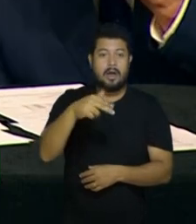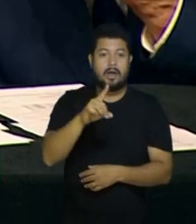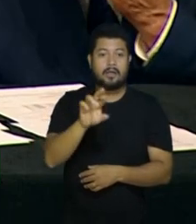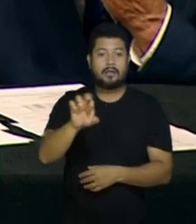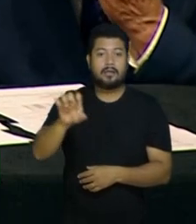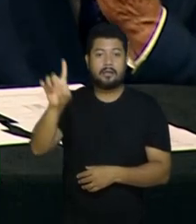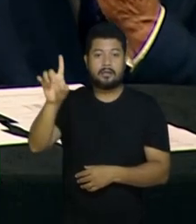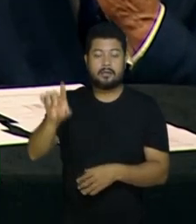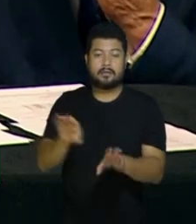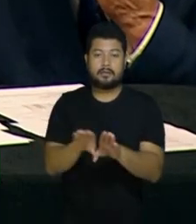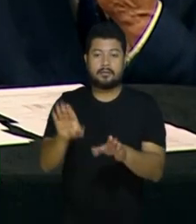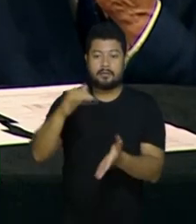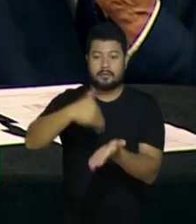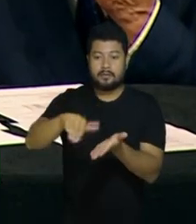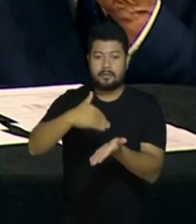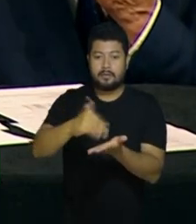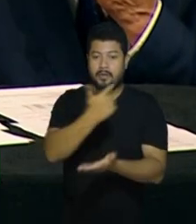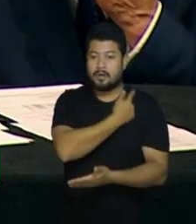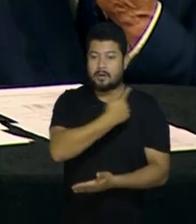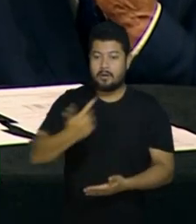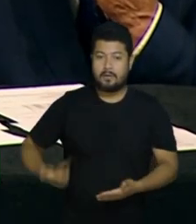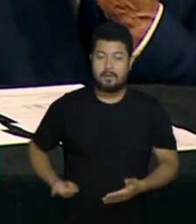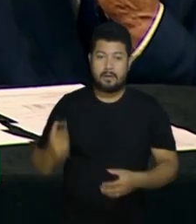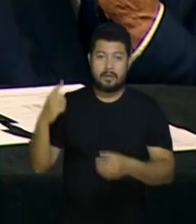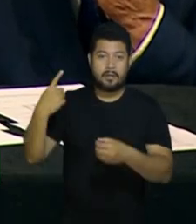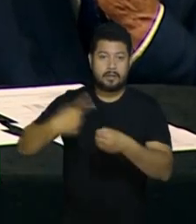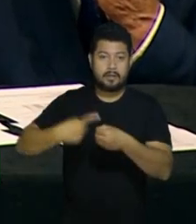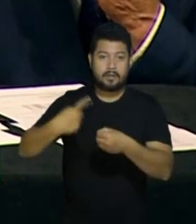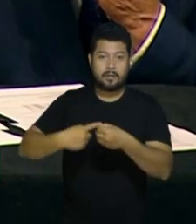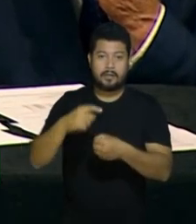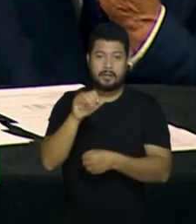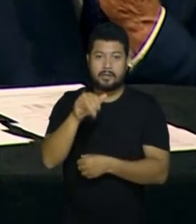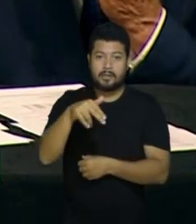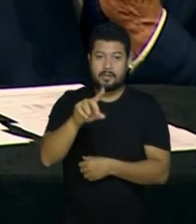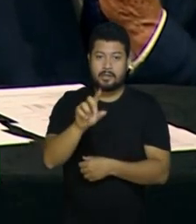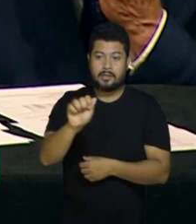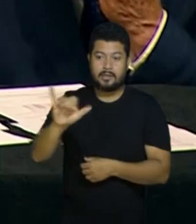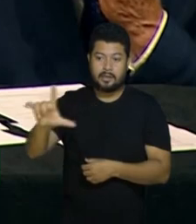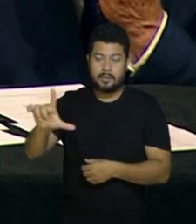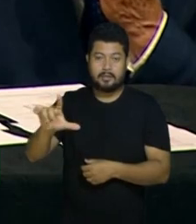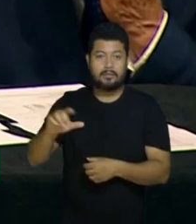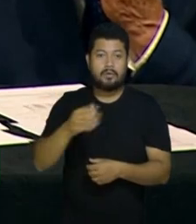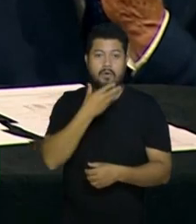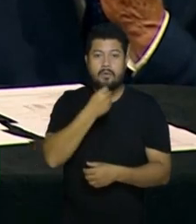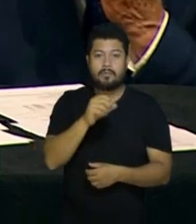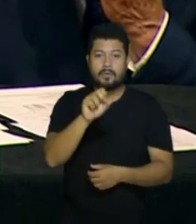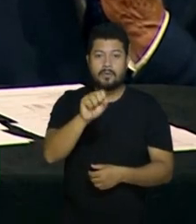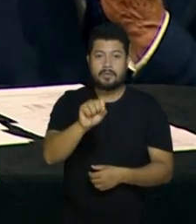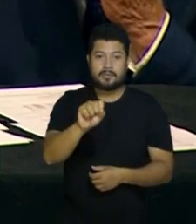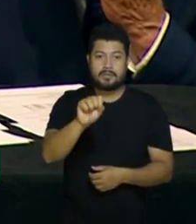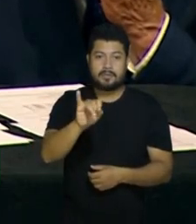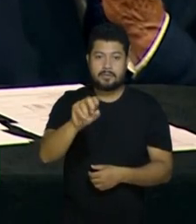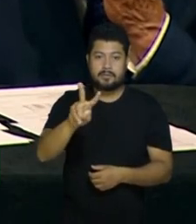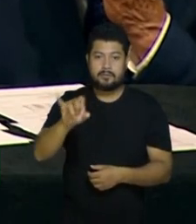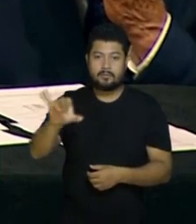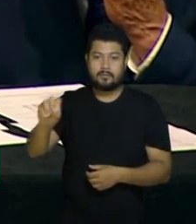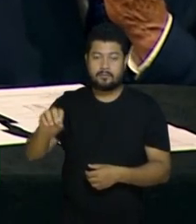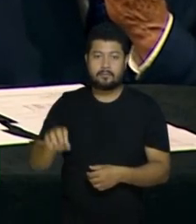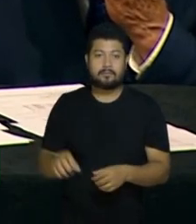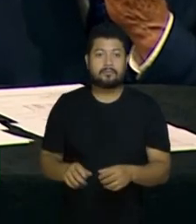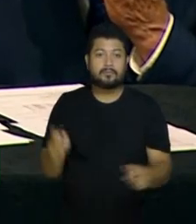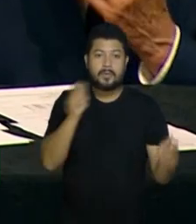secretário de governo do município de Indaial, Silvio César da Silva, assessor parlamentar Carlos